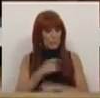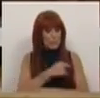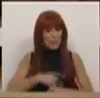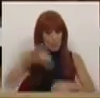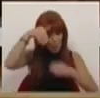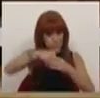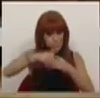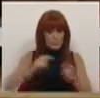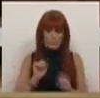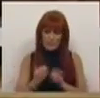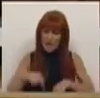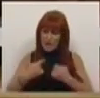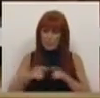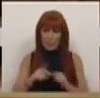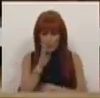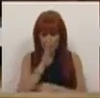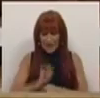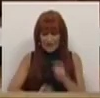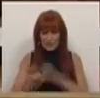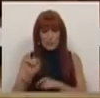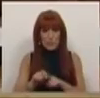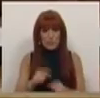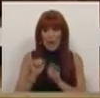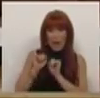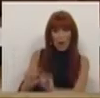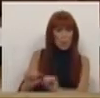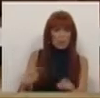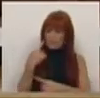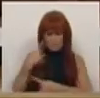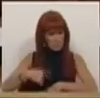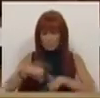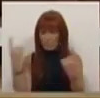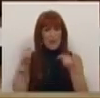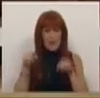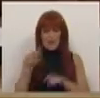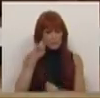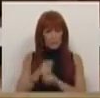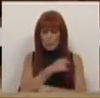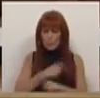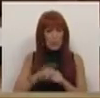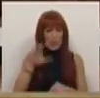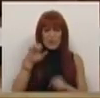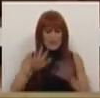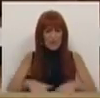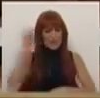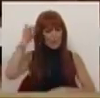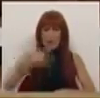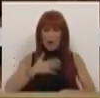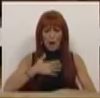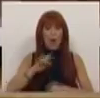auditoria interna às suas próprias práticas e recusou-se a divulgar essa auditoria à Assembleia